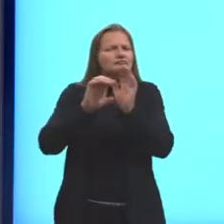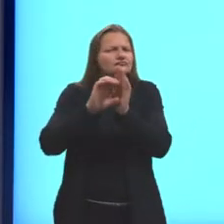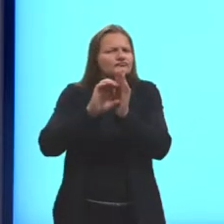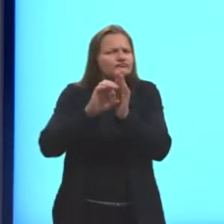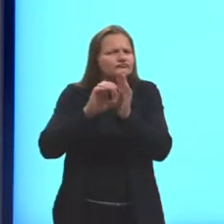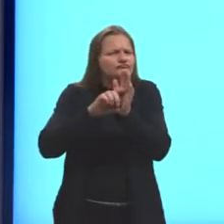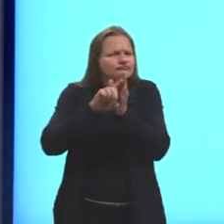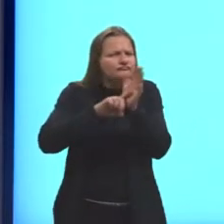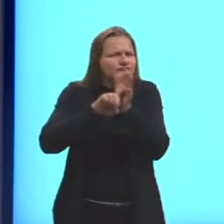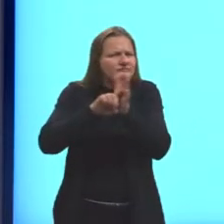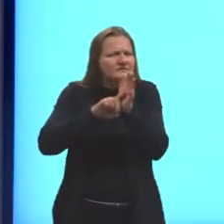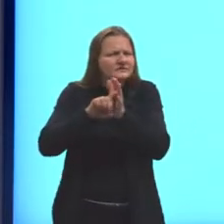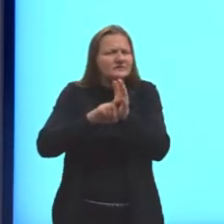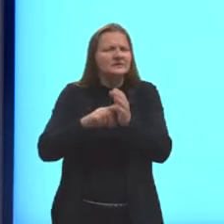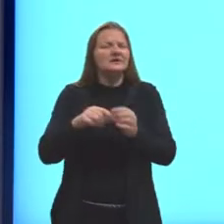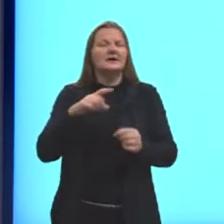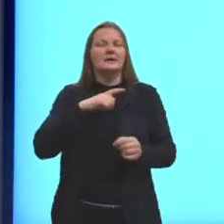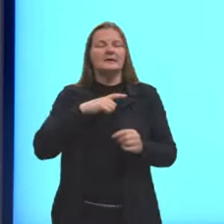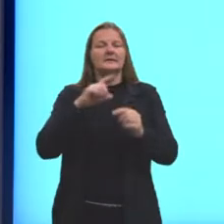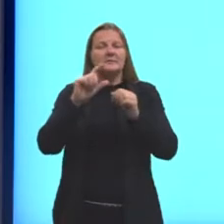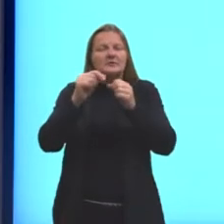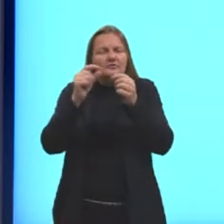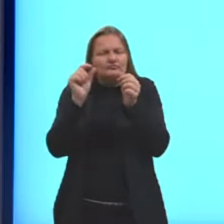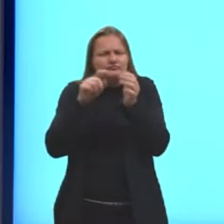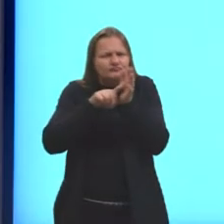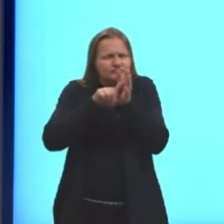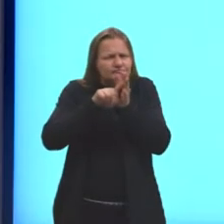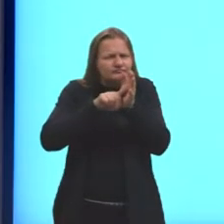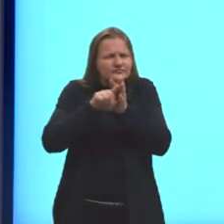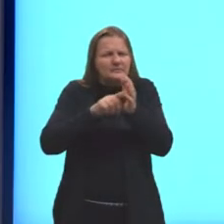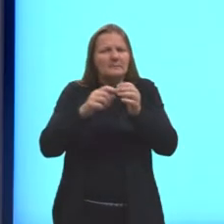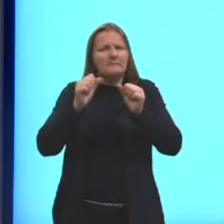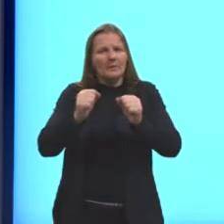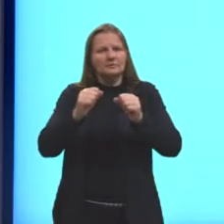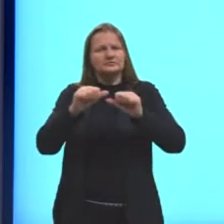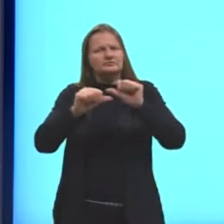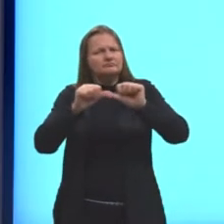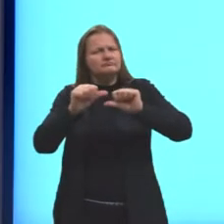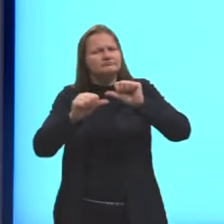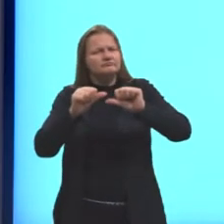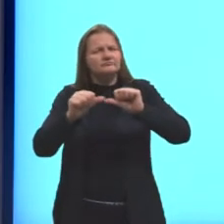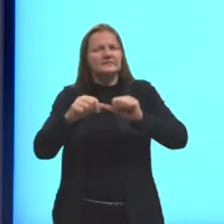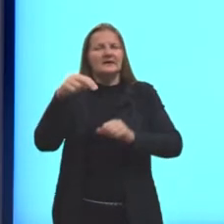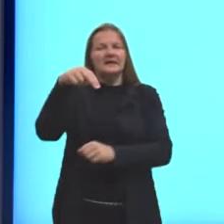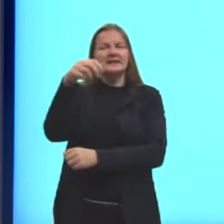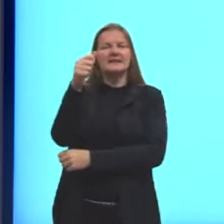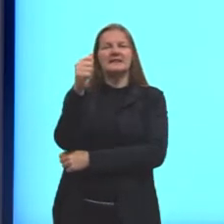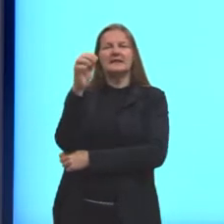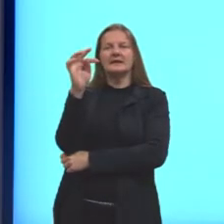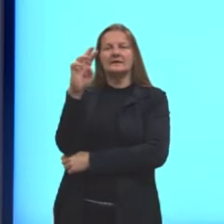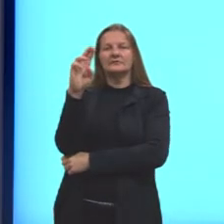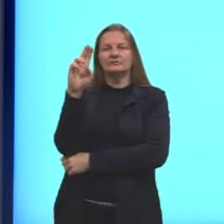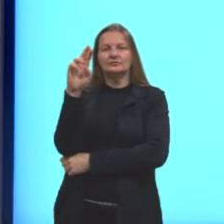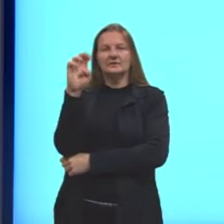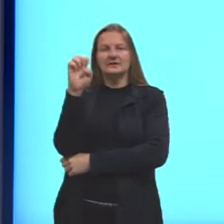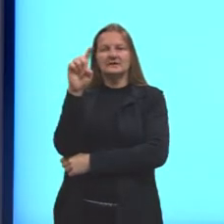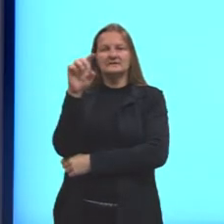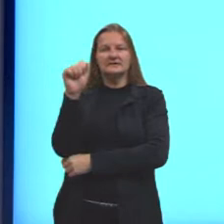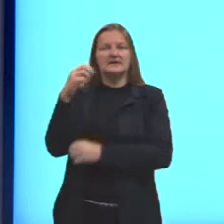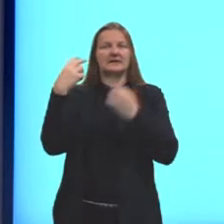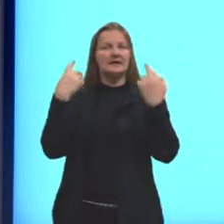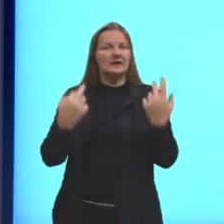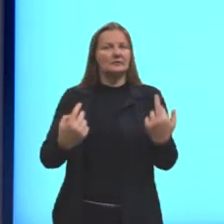então eles conseguem fazer algumas modificações tá por isso que quando a gente fala na natureza quer dizer que a gente não fez nenhuma modificação